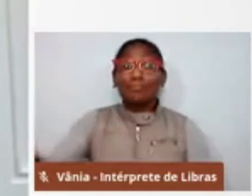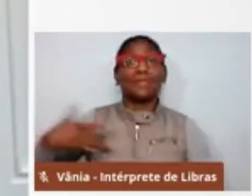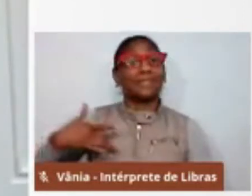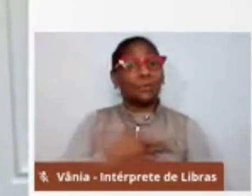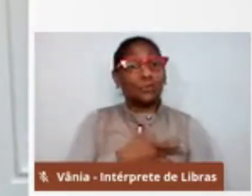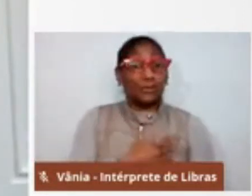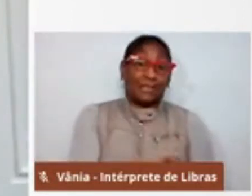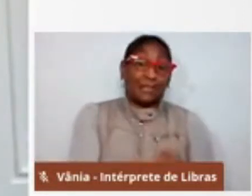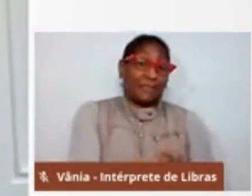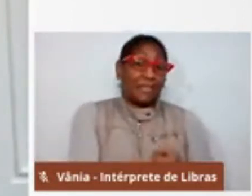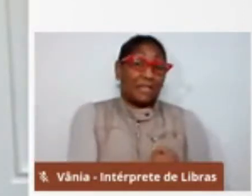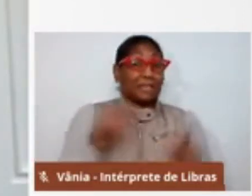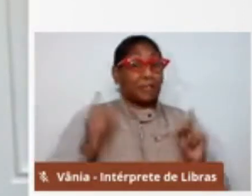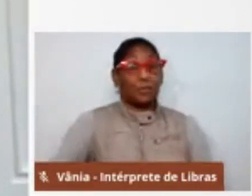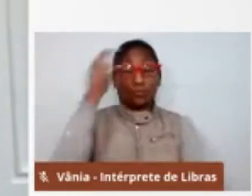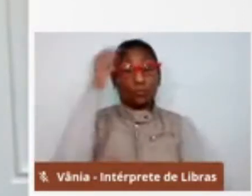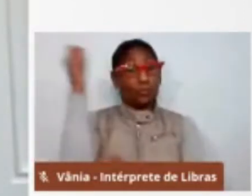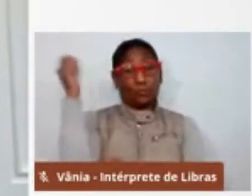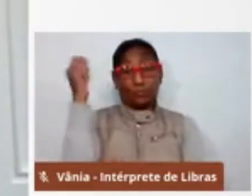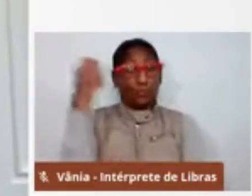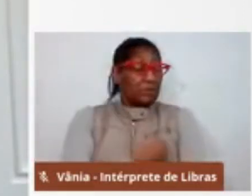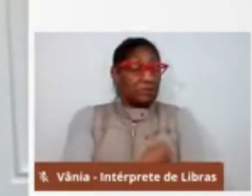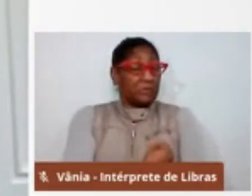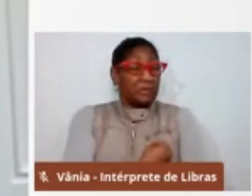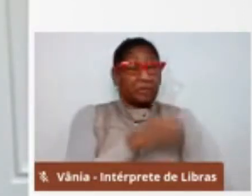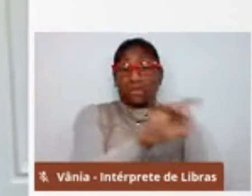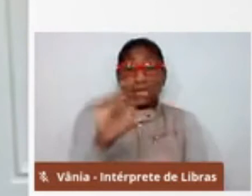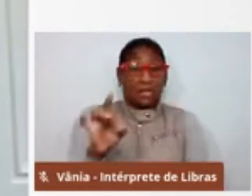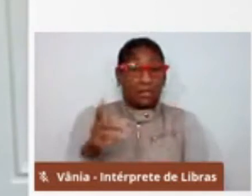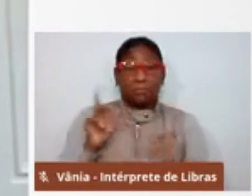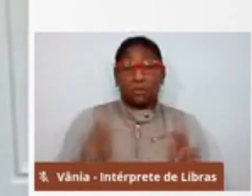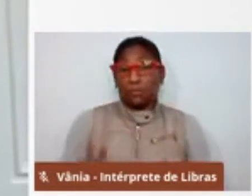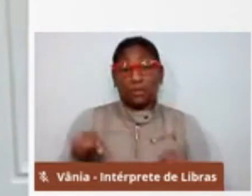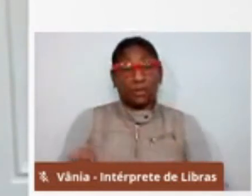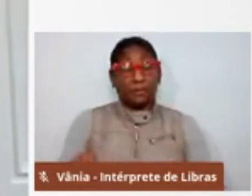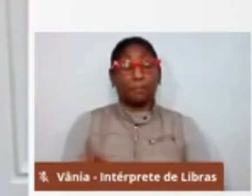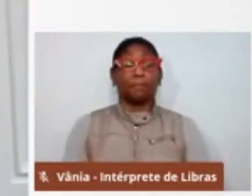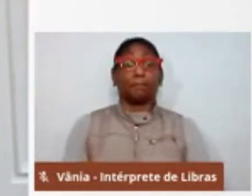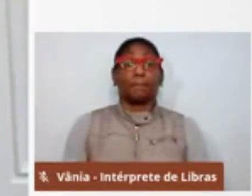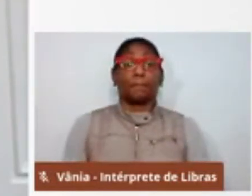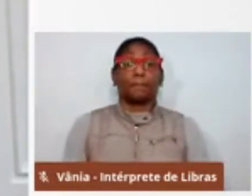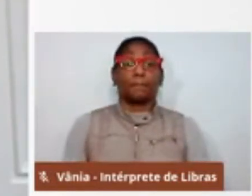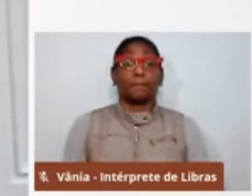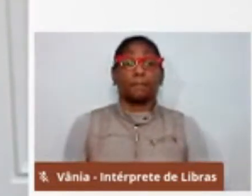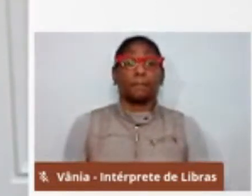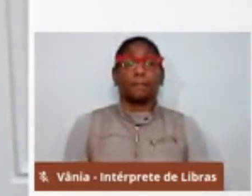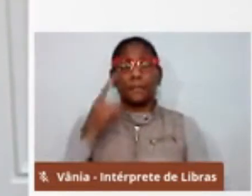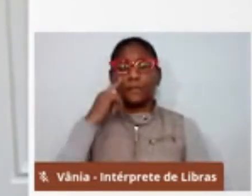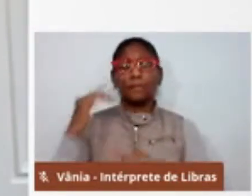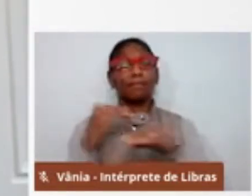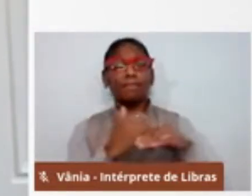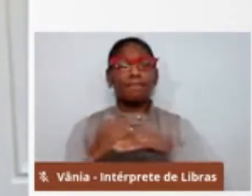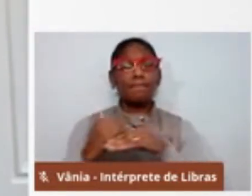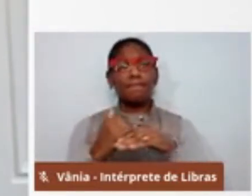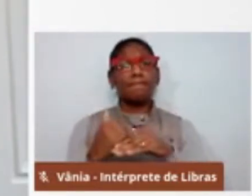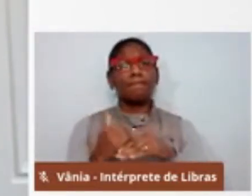vida dos gaúchos, a preservação da vida dos gaúchos, com a maior equalização com